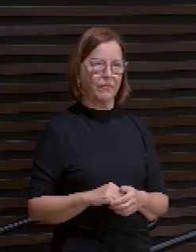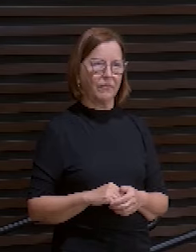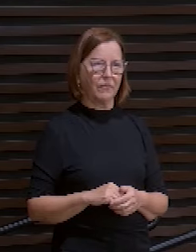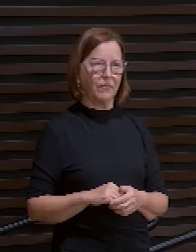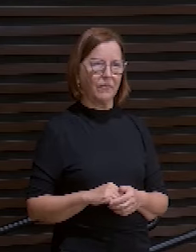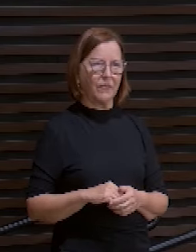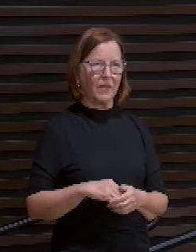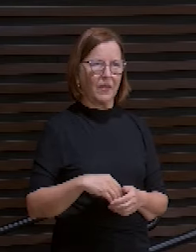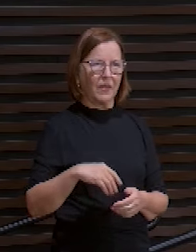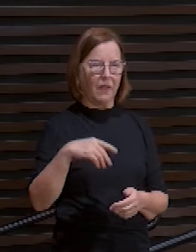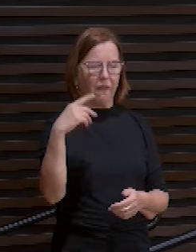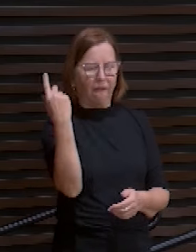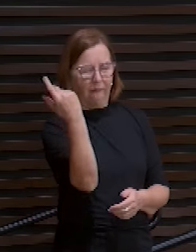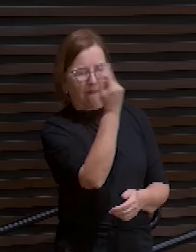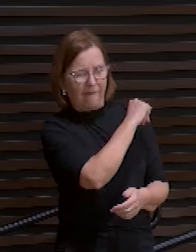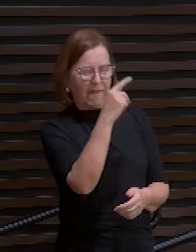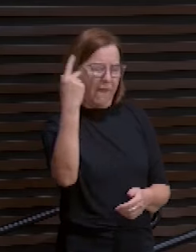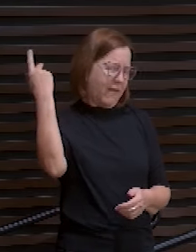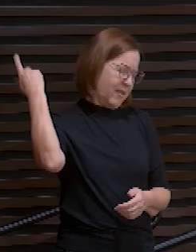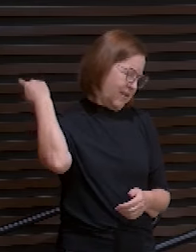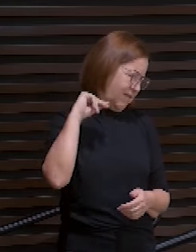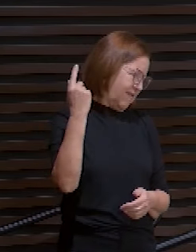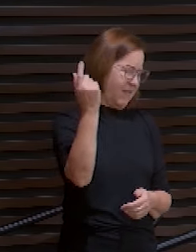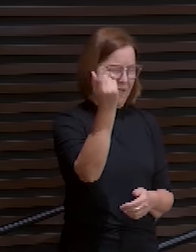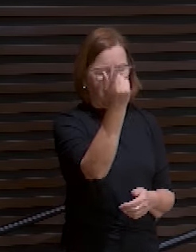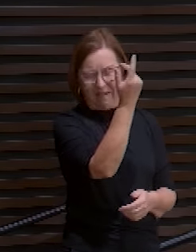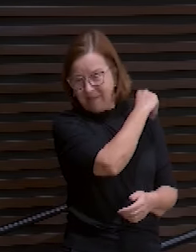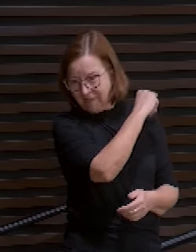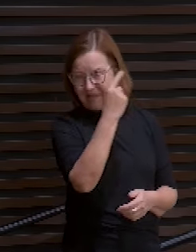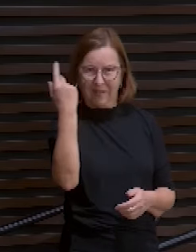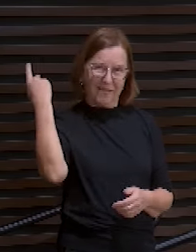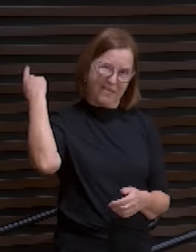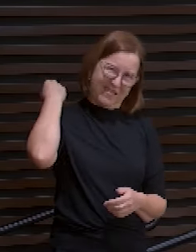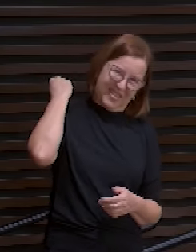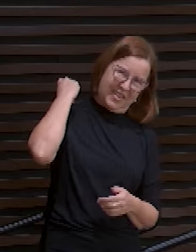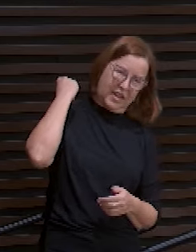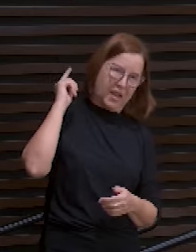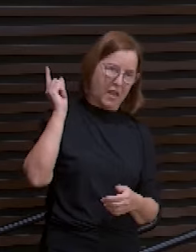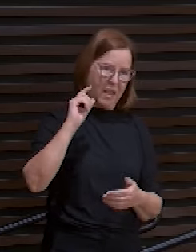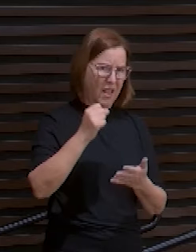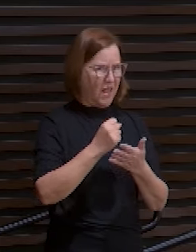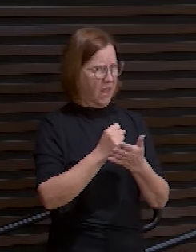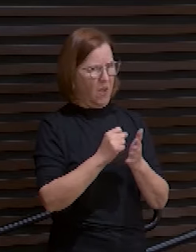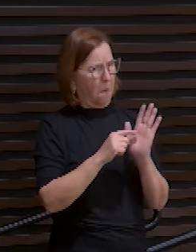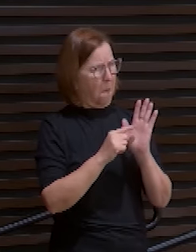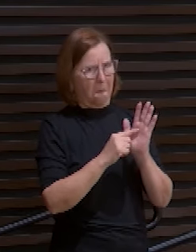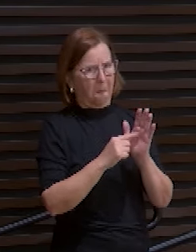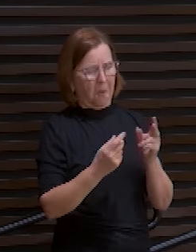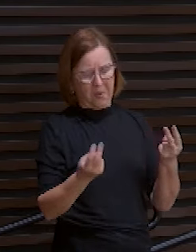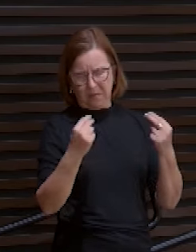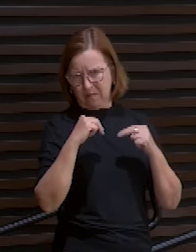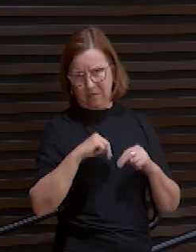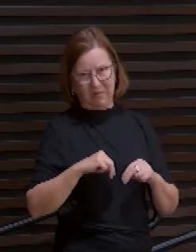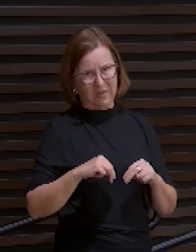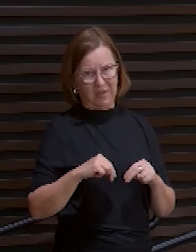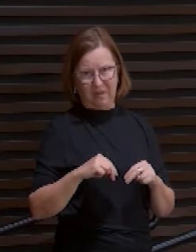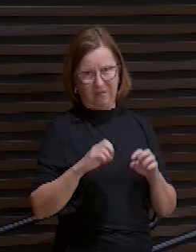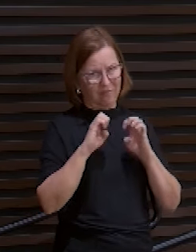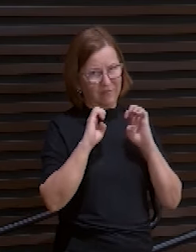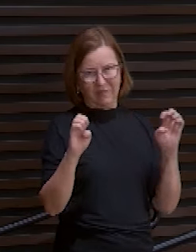autoflagelação e a pouca autoestima não são marcas de humildade no evangelho